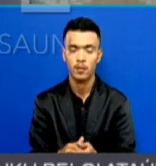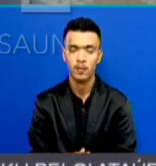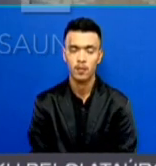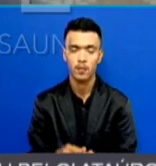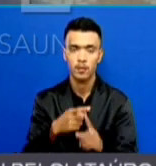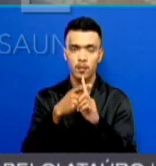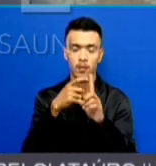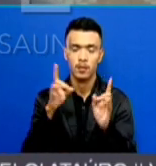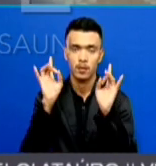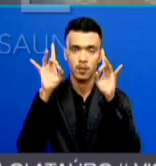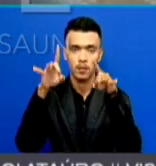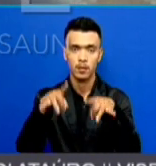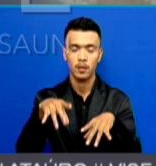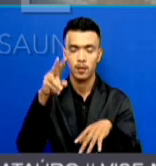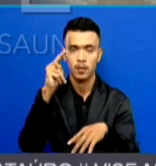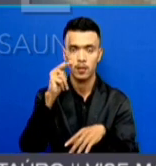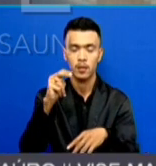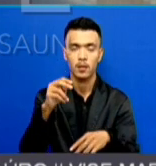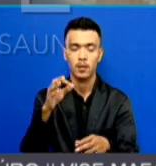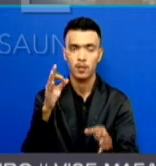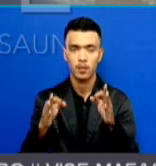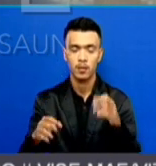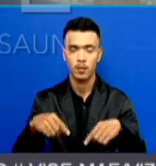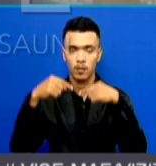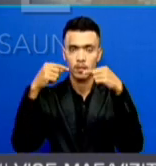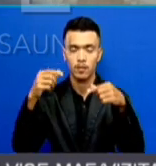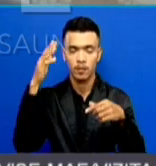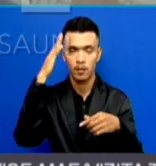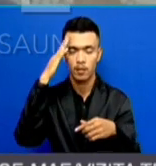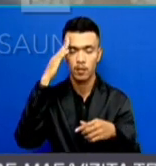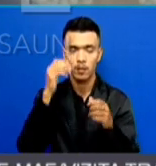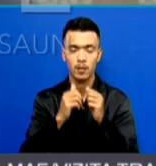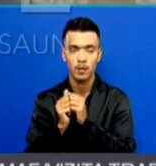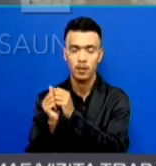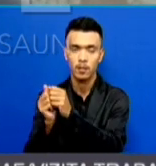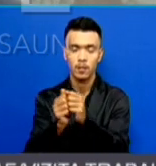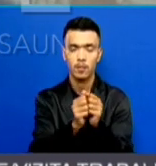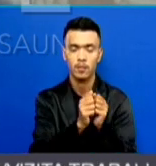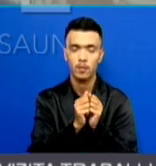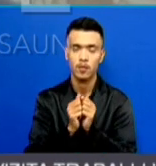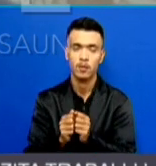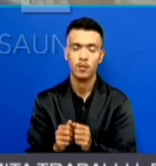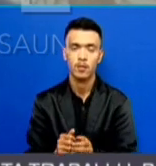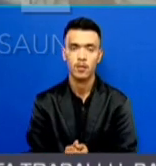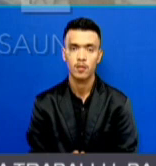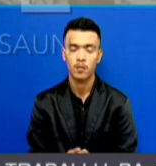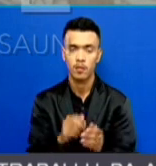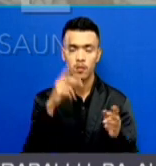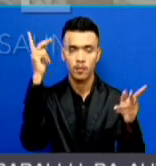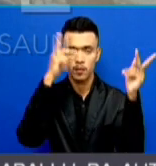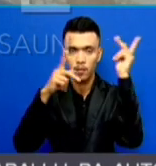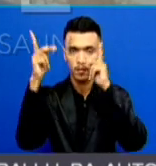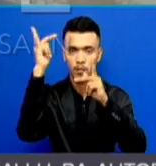com a parte australiana, para Forranoimba Malo Filafale, interesse comum na Bemaquia, e